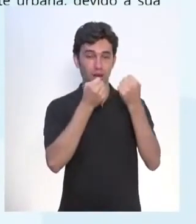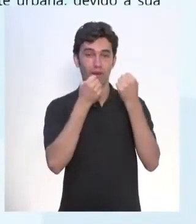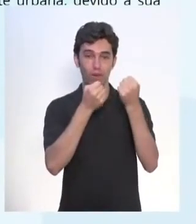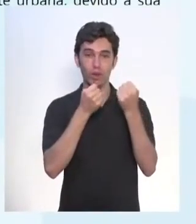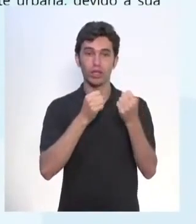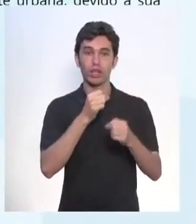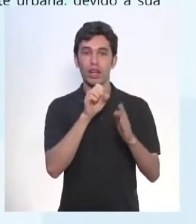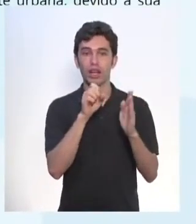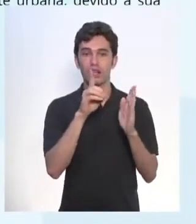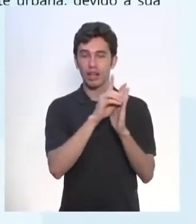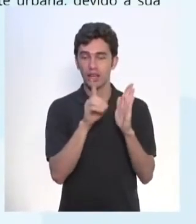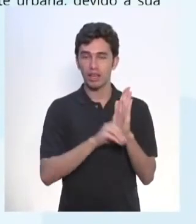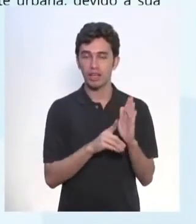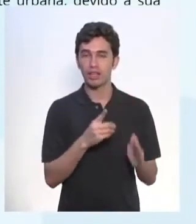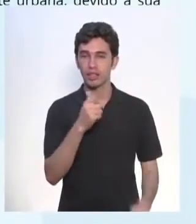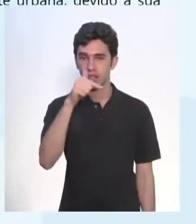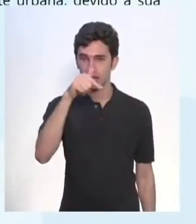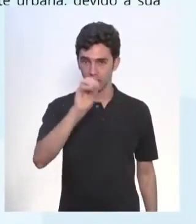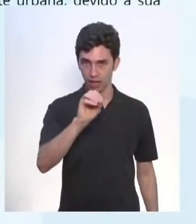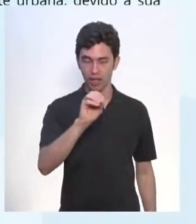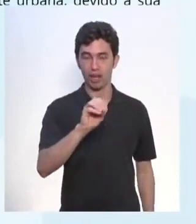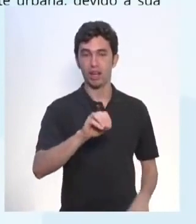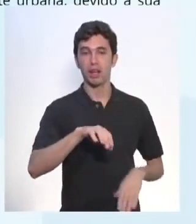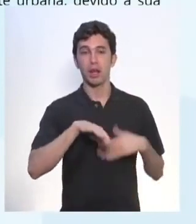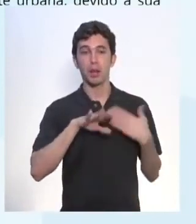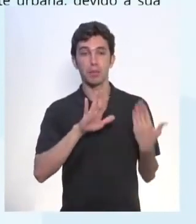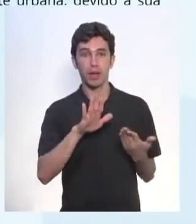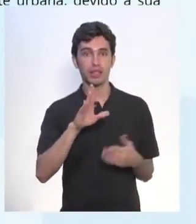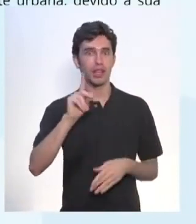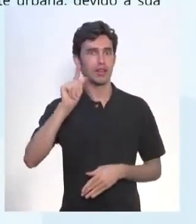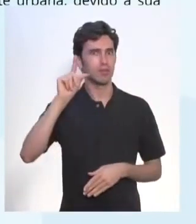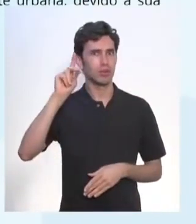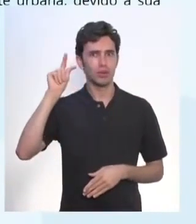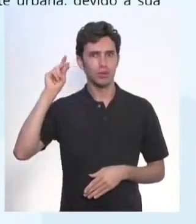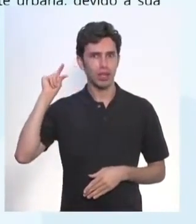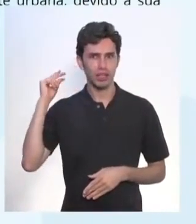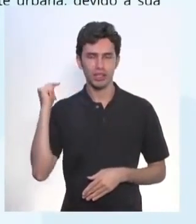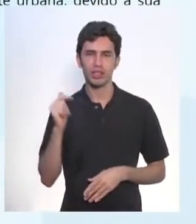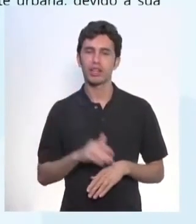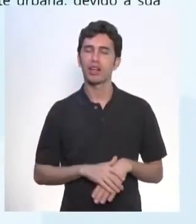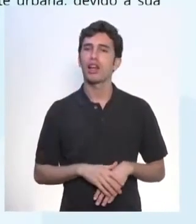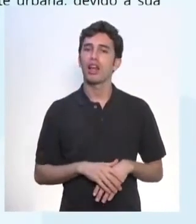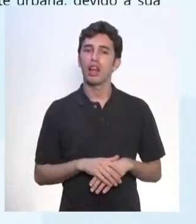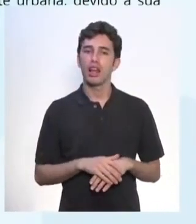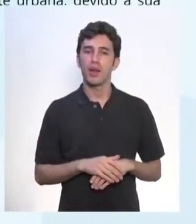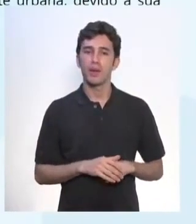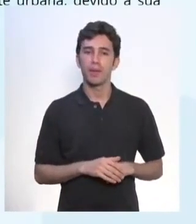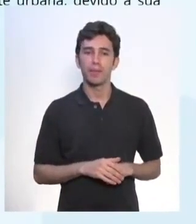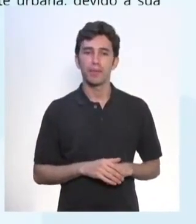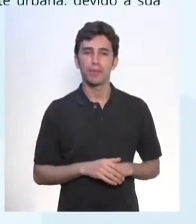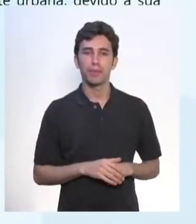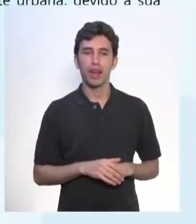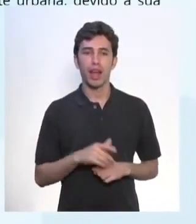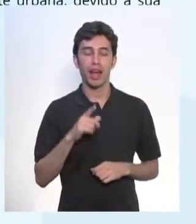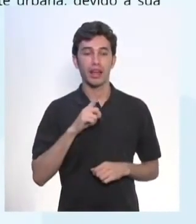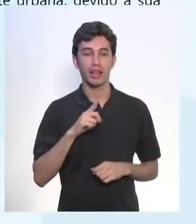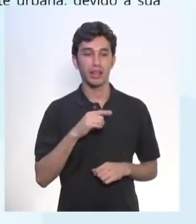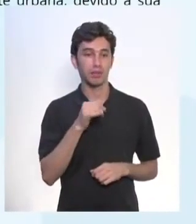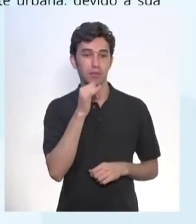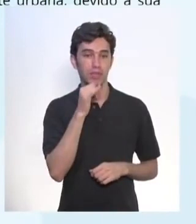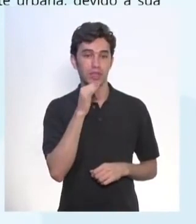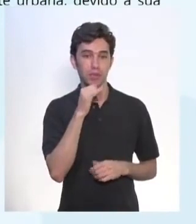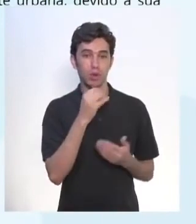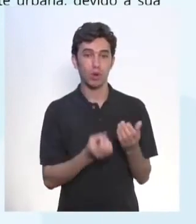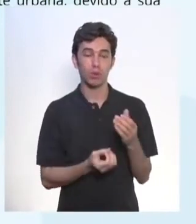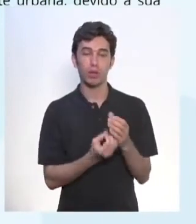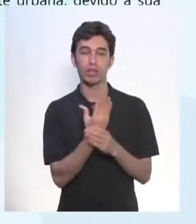total a partir da década de 70, né? Mas ela é muito mais antiga do que isso, né? Nós vemos aí essa questão do grafite